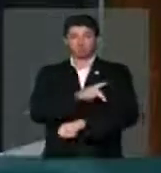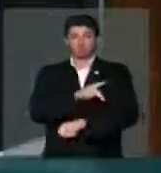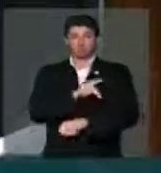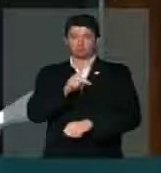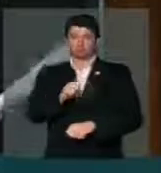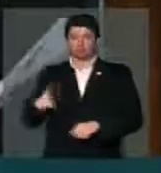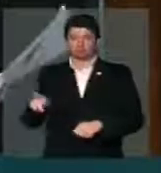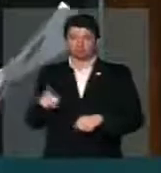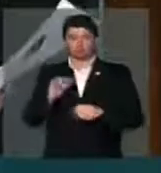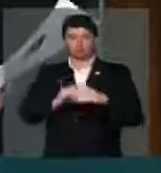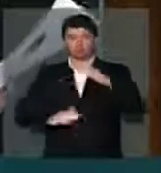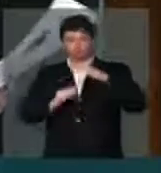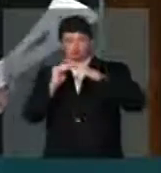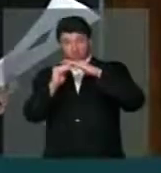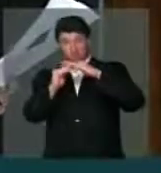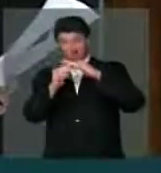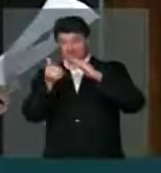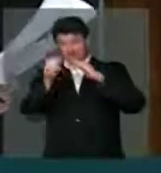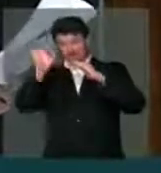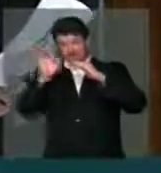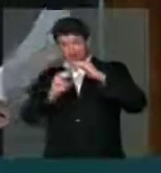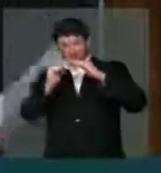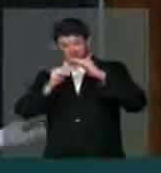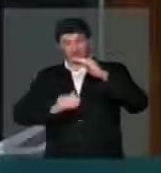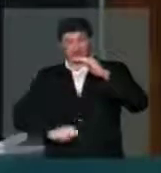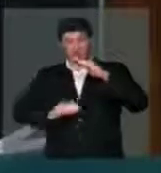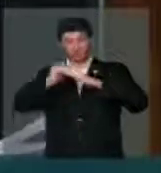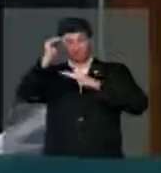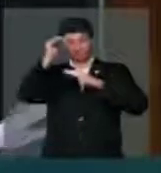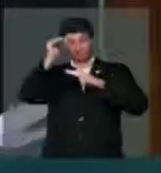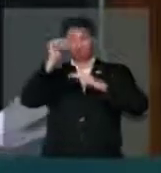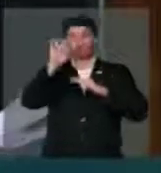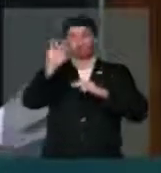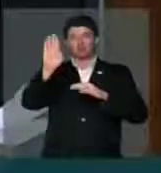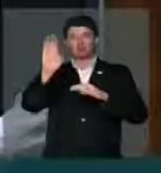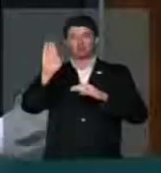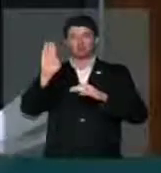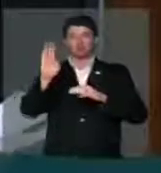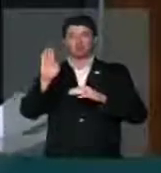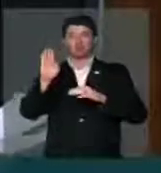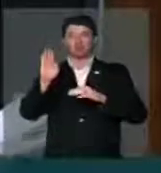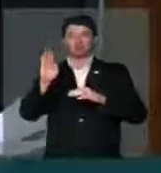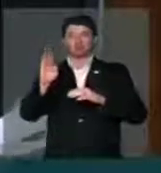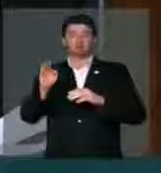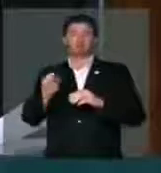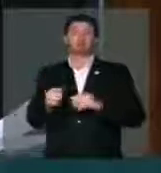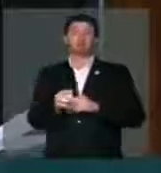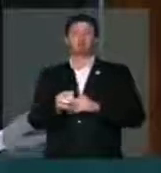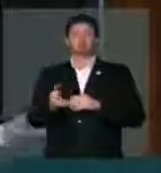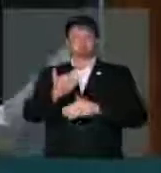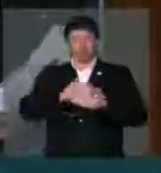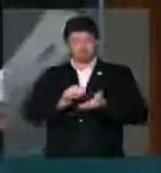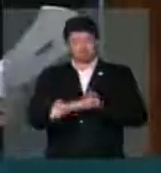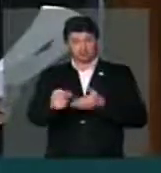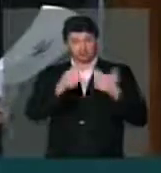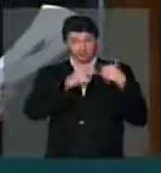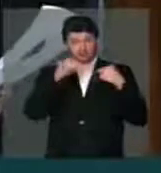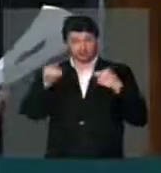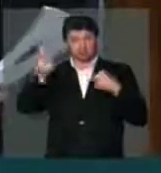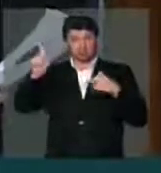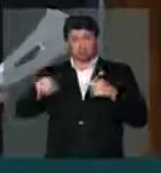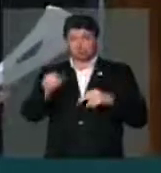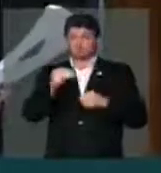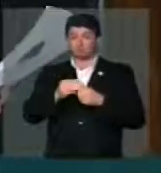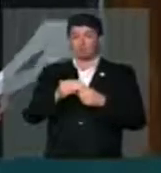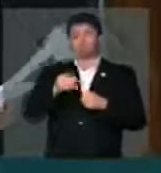ele ultrapassa os 60% dos recursos recebidos do Fundeb, que também transfere essa responsabilidade para